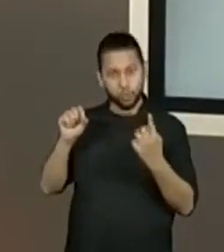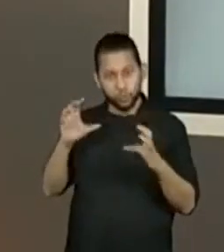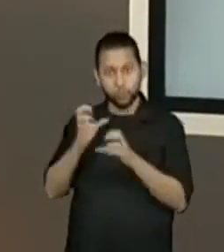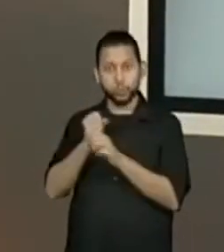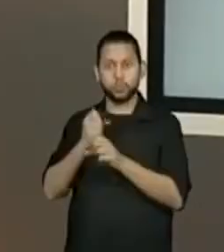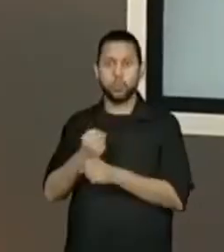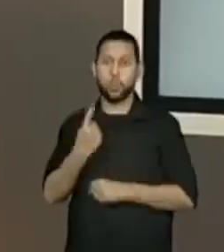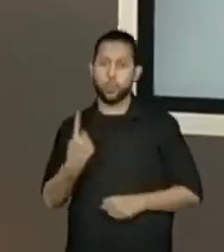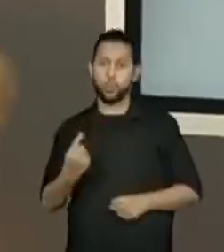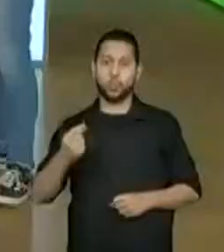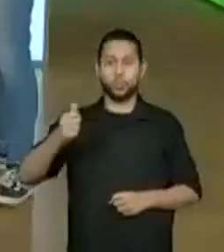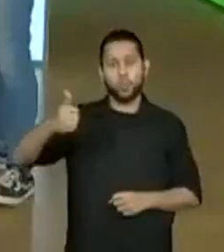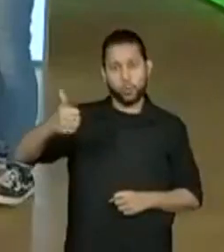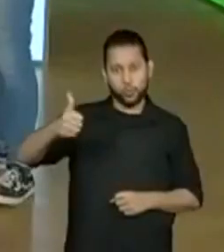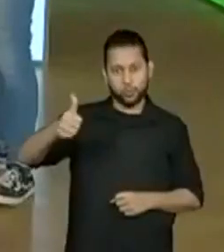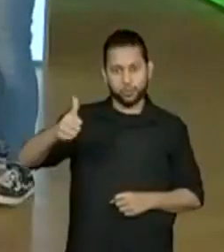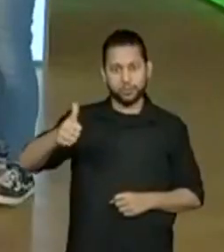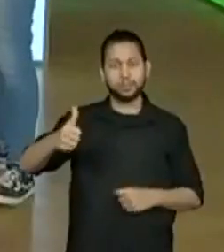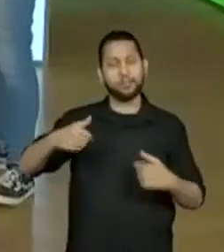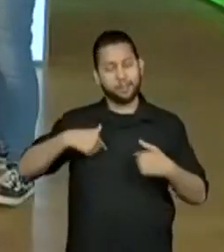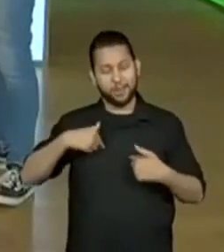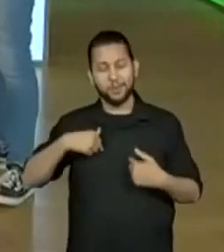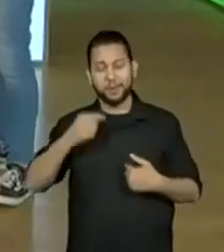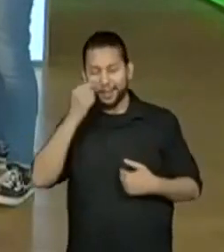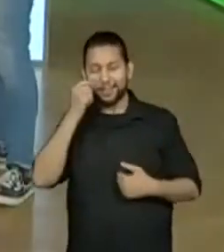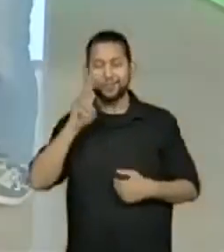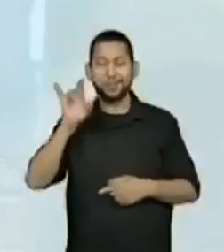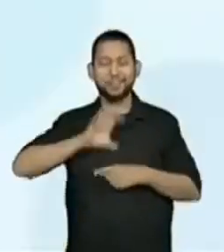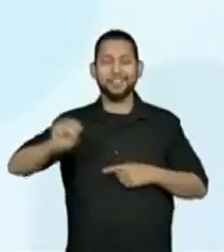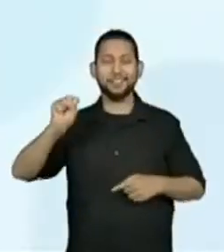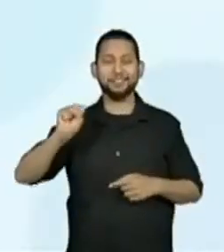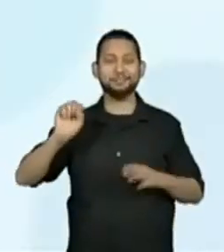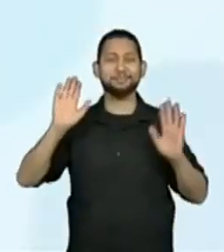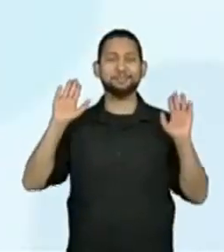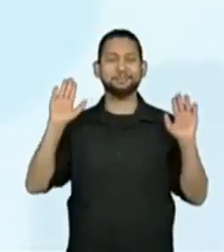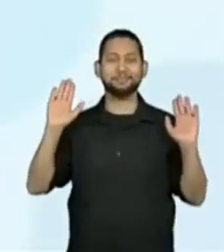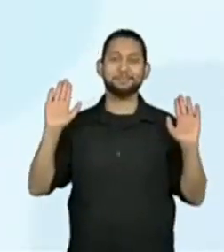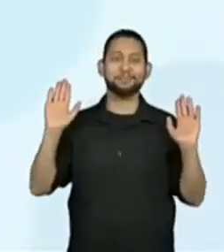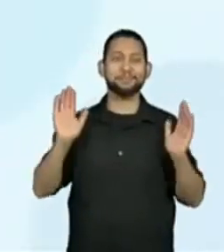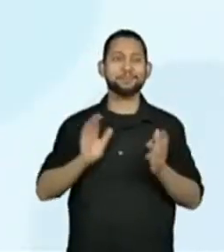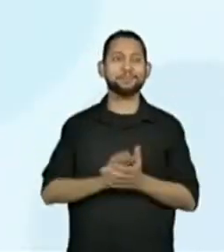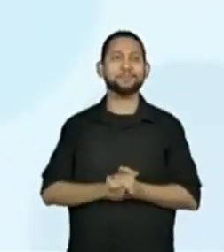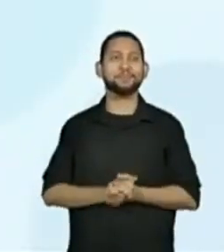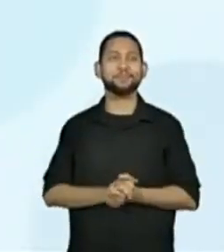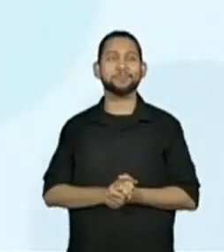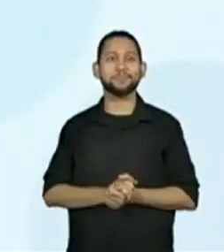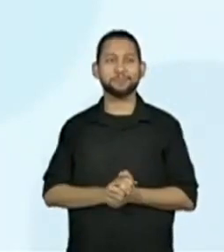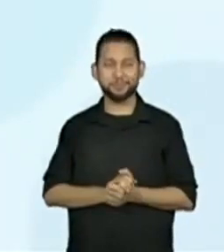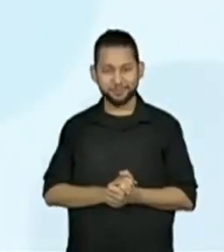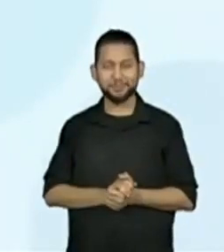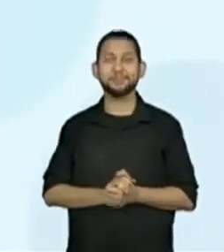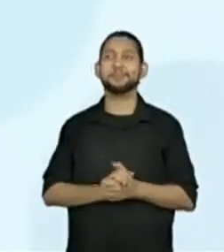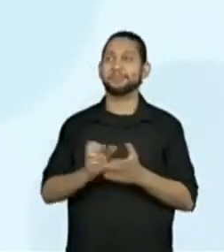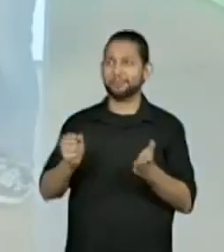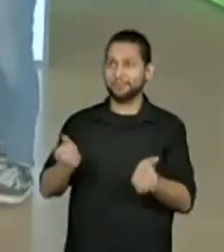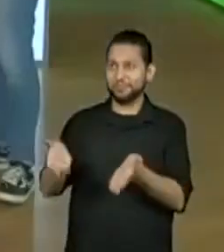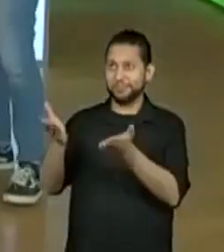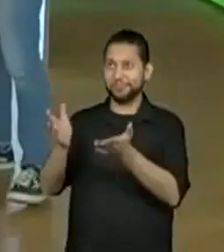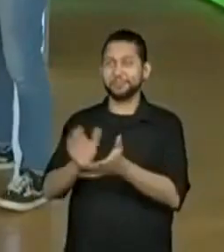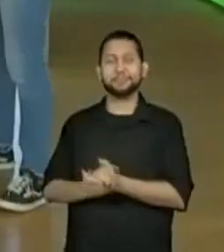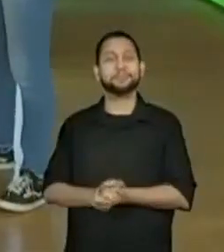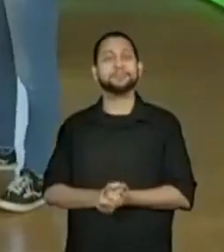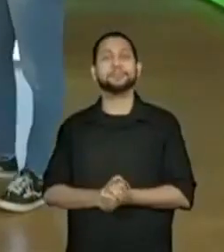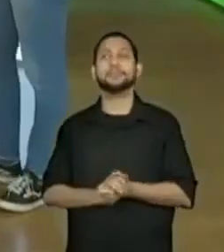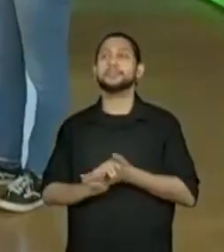ponto, então agora estou com 11. E estou ganhando. Só isso que eu queria dizer. Tá bom. Agora pode você. Minha vez?